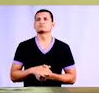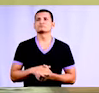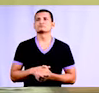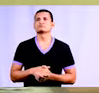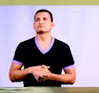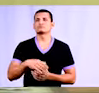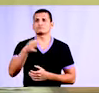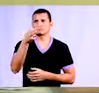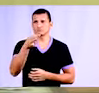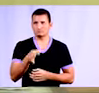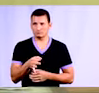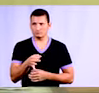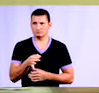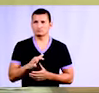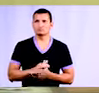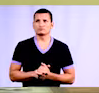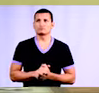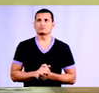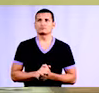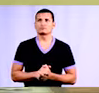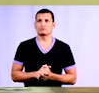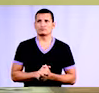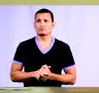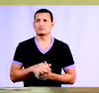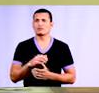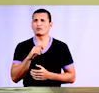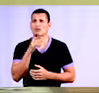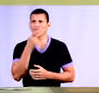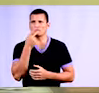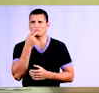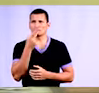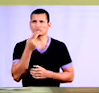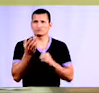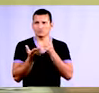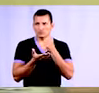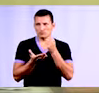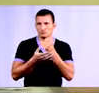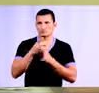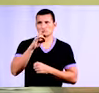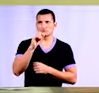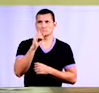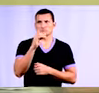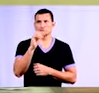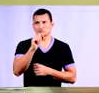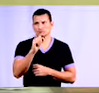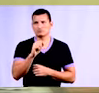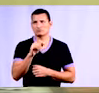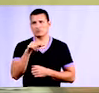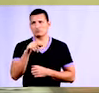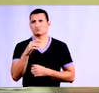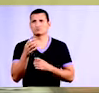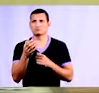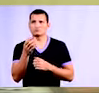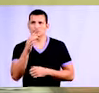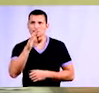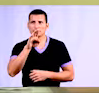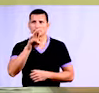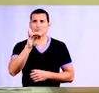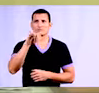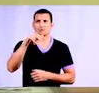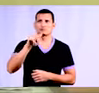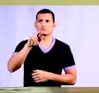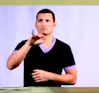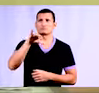que o Novaes falou dados básicos. Eu acho que ele quis dizer os dados binários, né? Dados binários, né, Novaes?